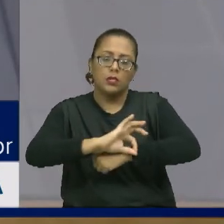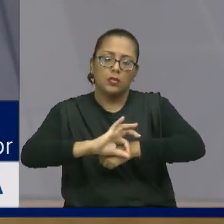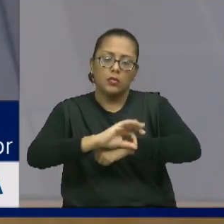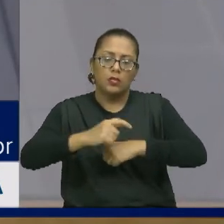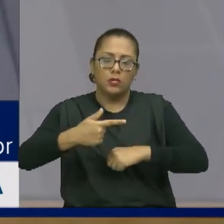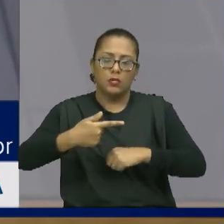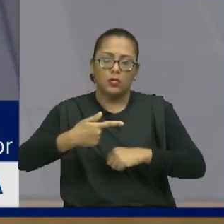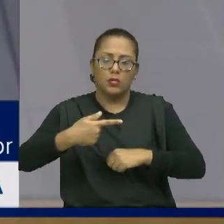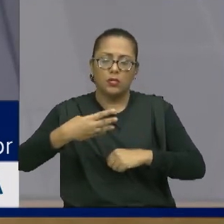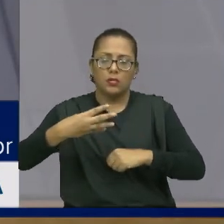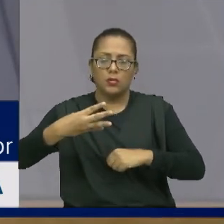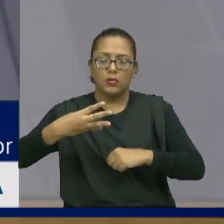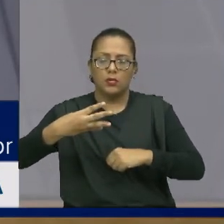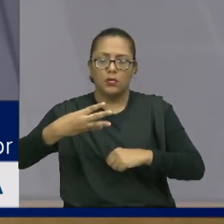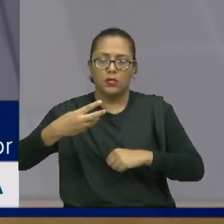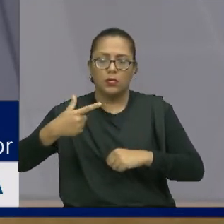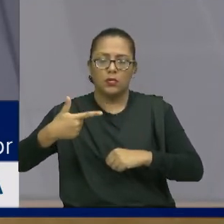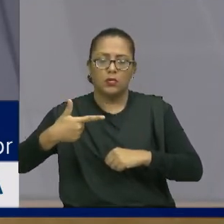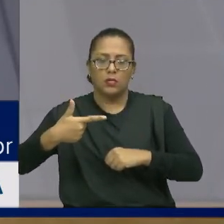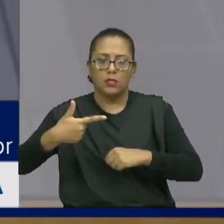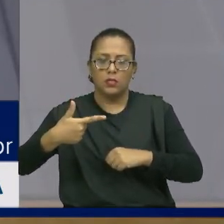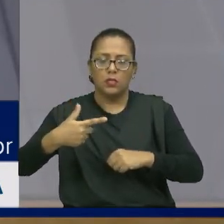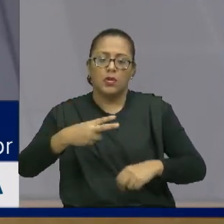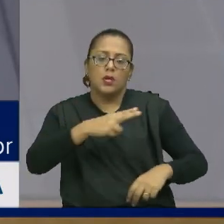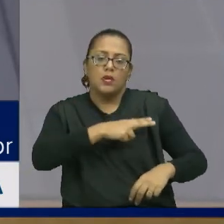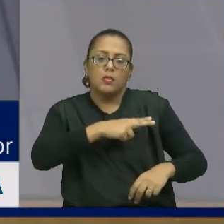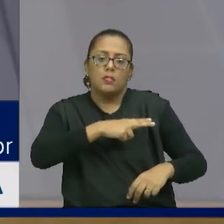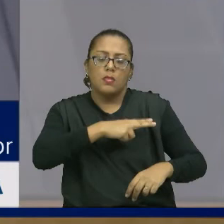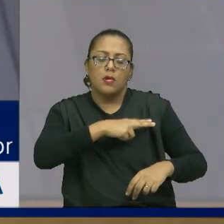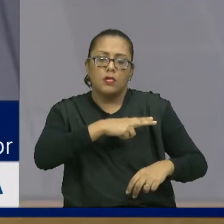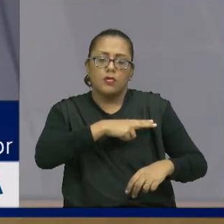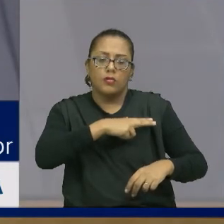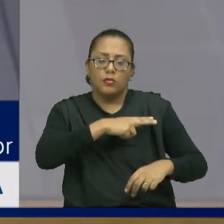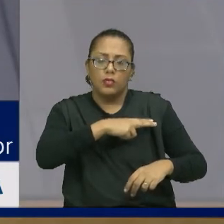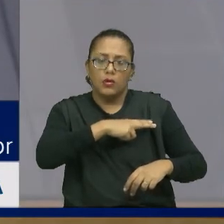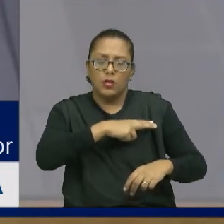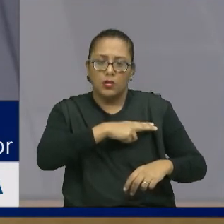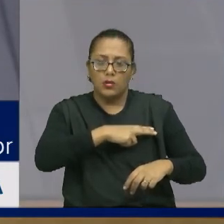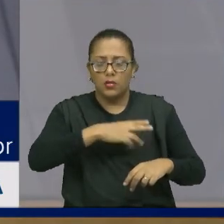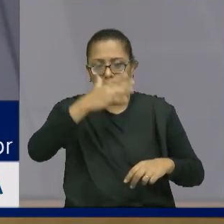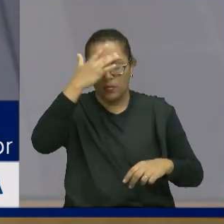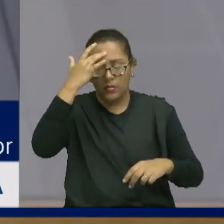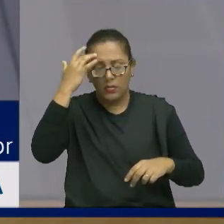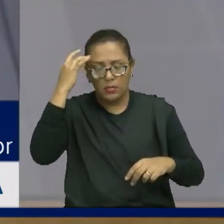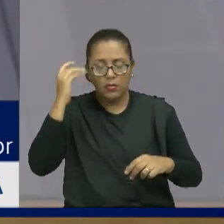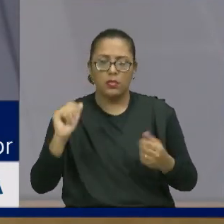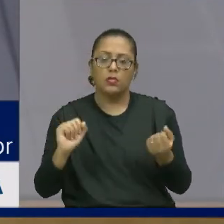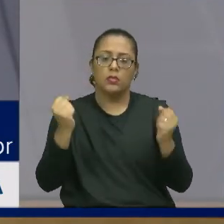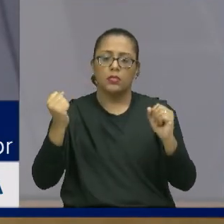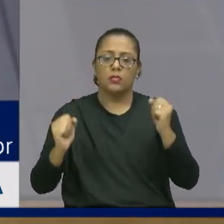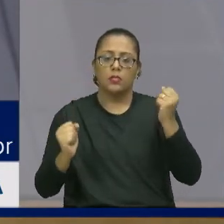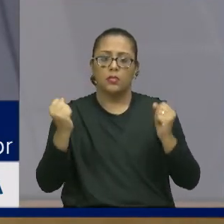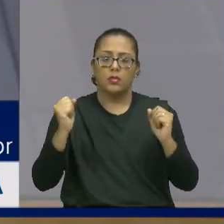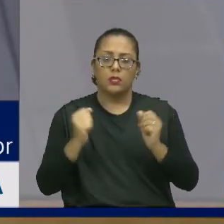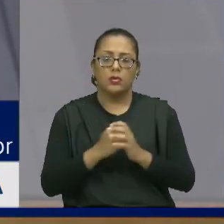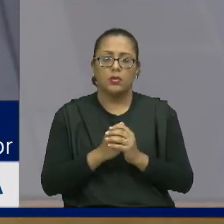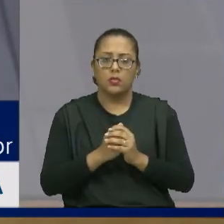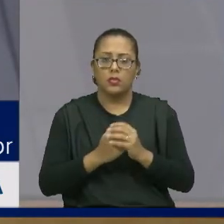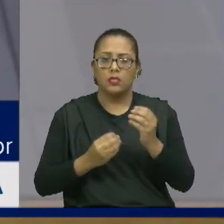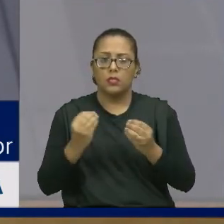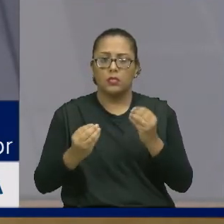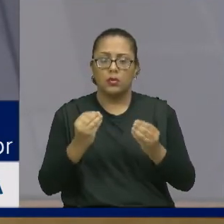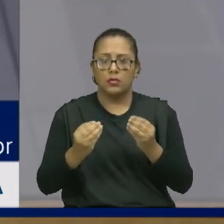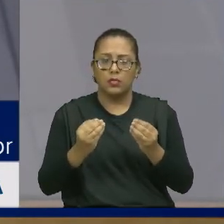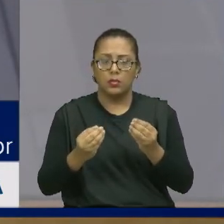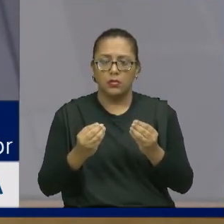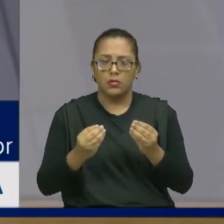a competência é privativa das autoridades administrativas, aqui entendida como aquela